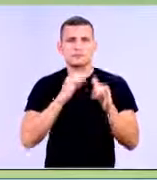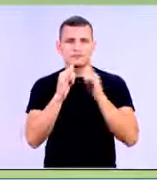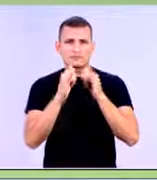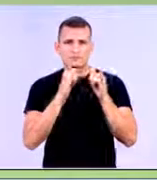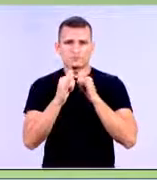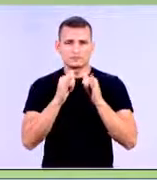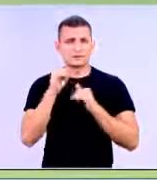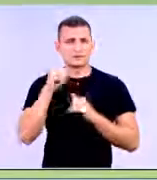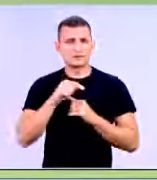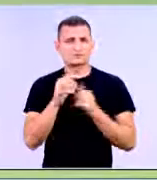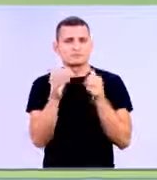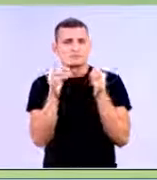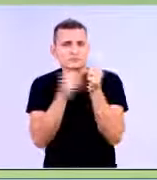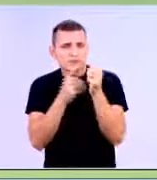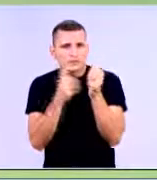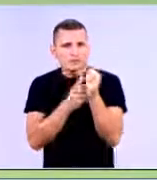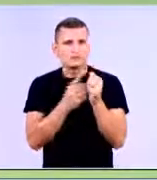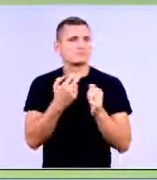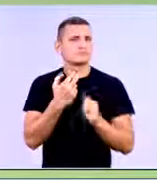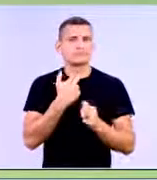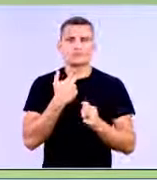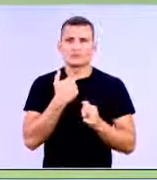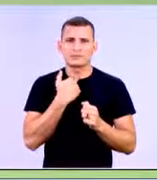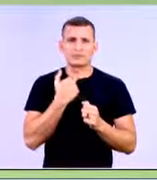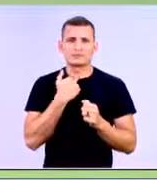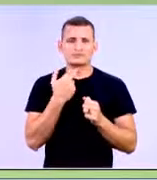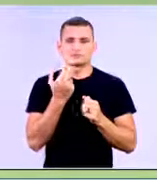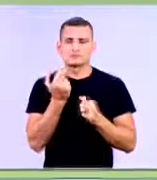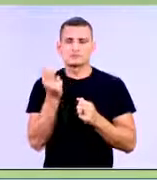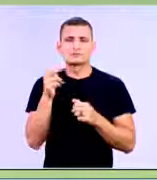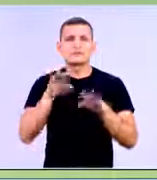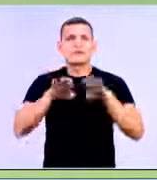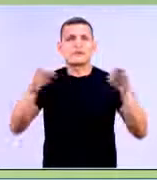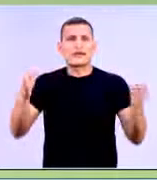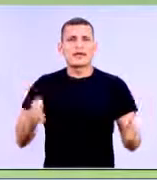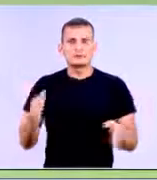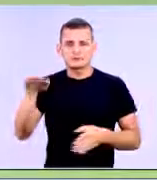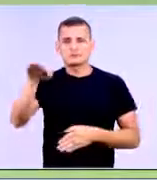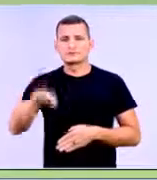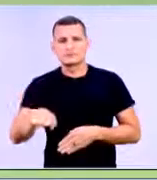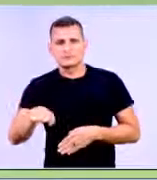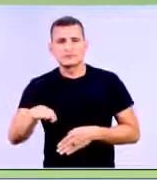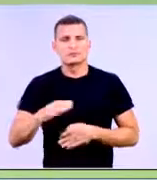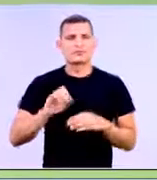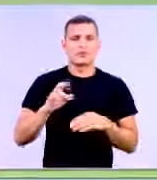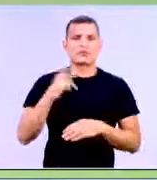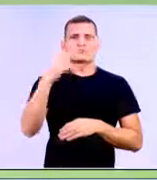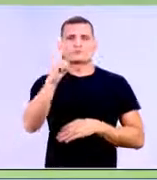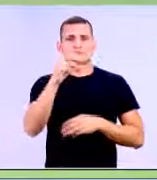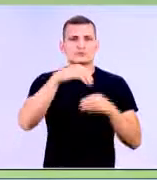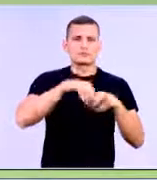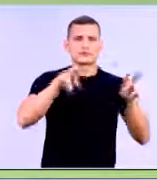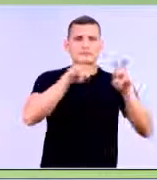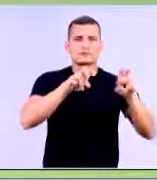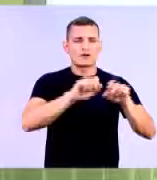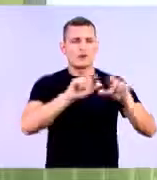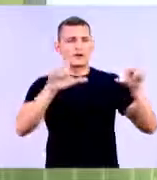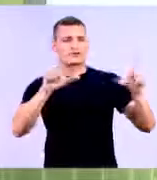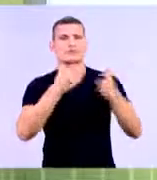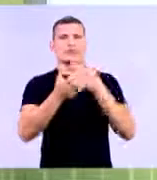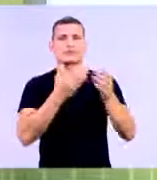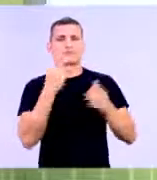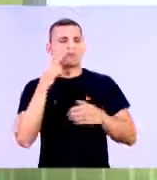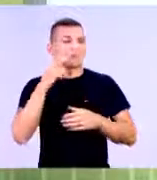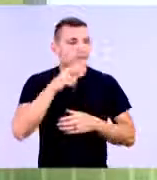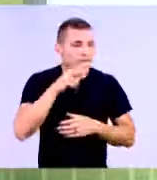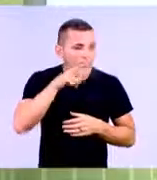são ultra secretas, não podem ficar assim em cima da mesa, não podem ficar no seu computador aberta para qualquer pessoa fazer